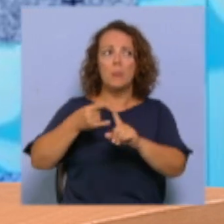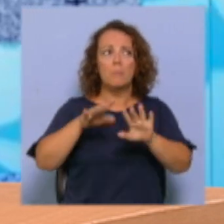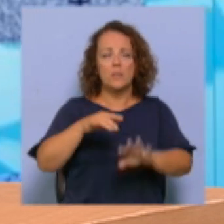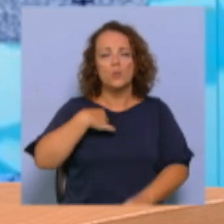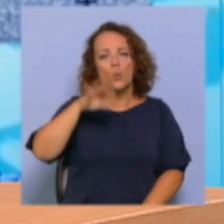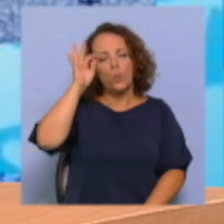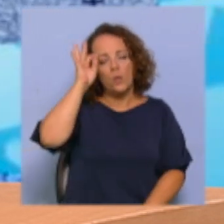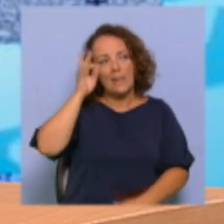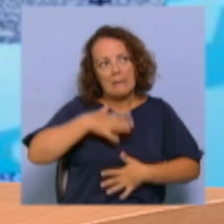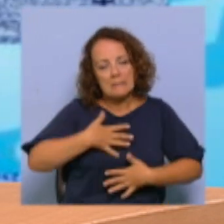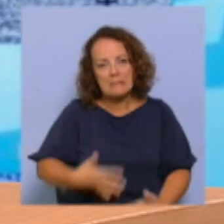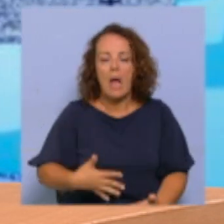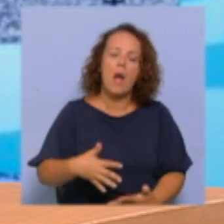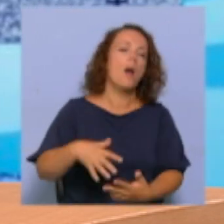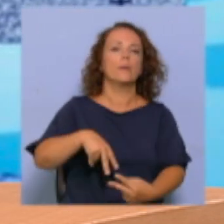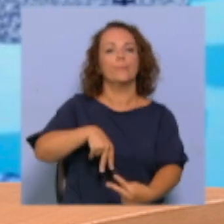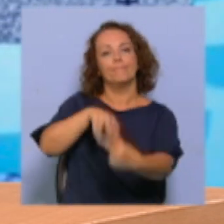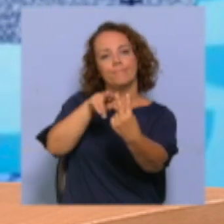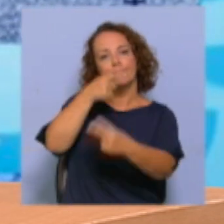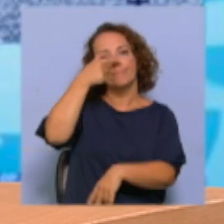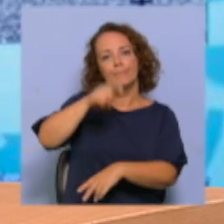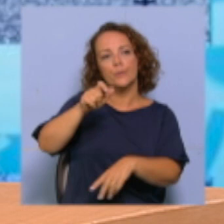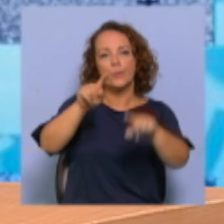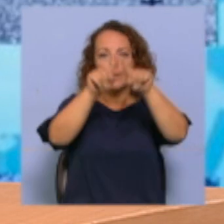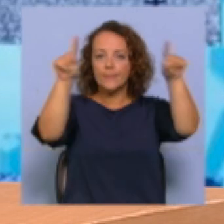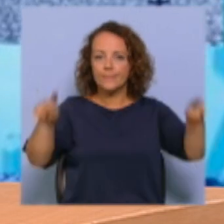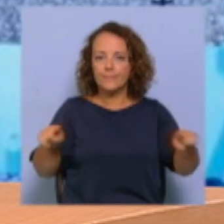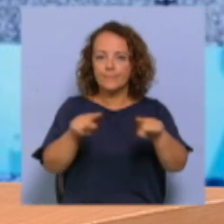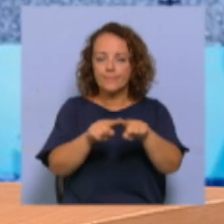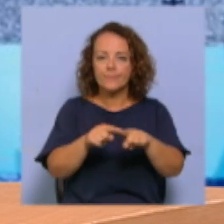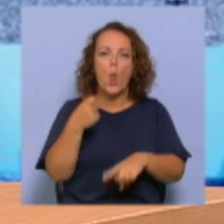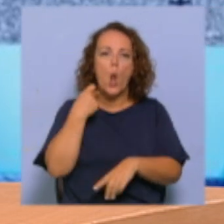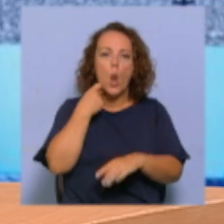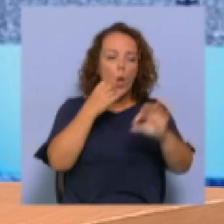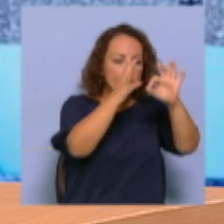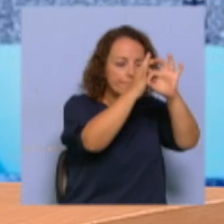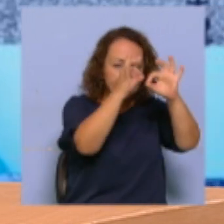alunos ou de ver outras pessoas no ecrã em imagenzinhas mínimas.